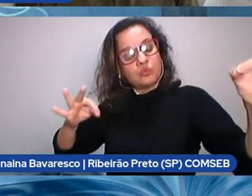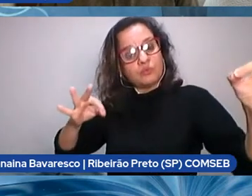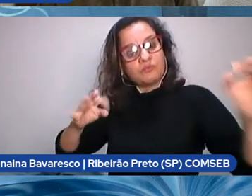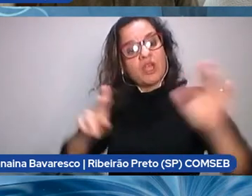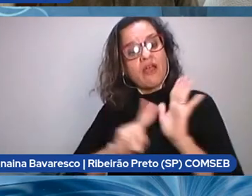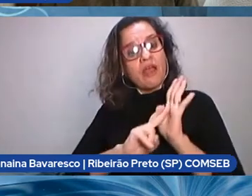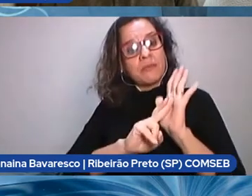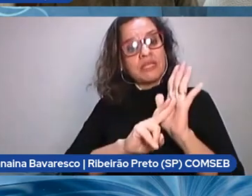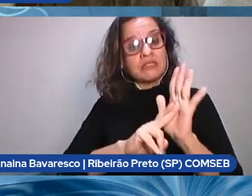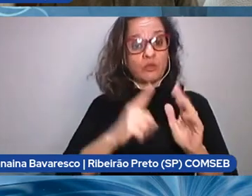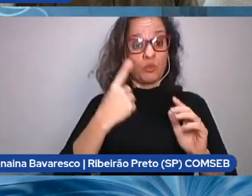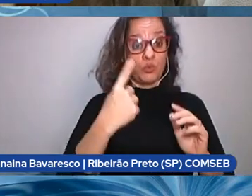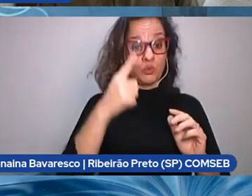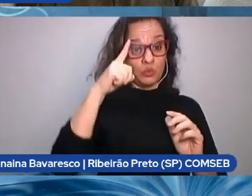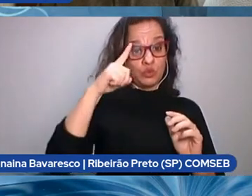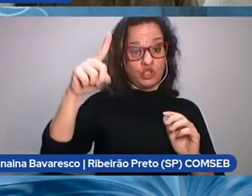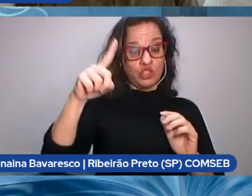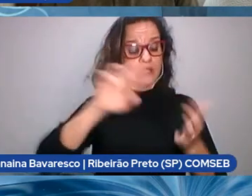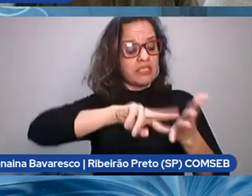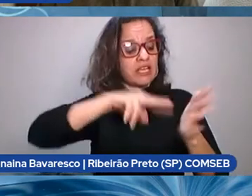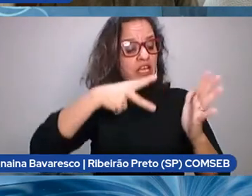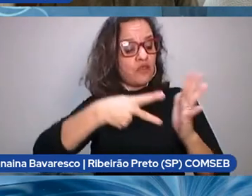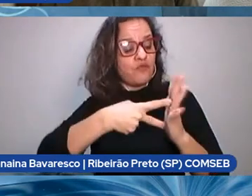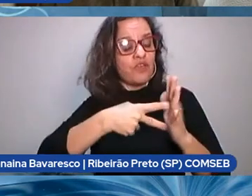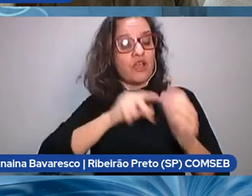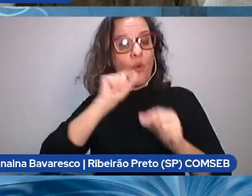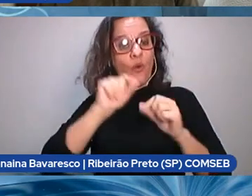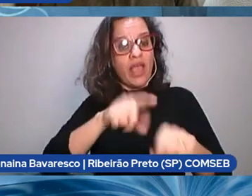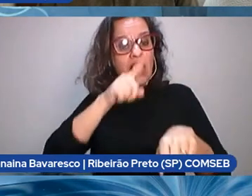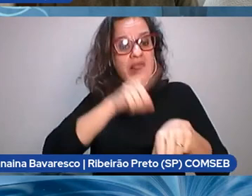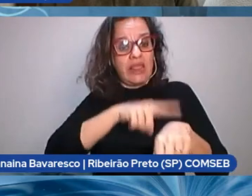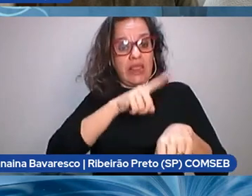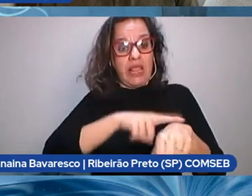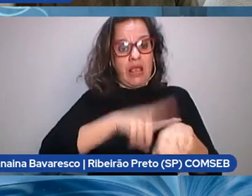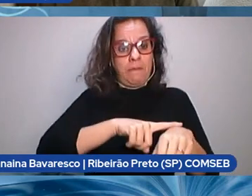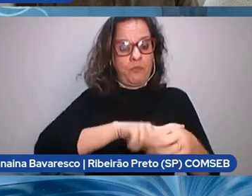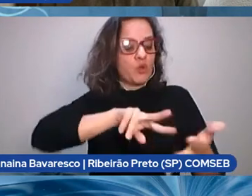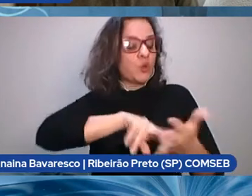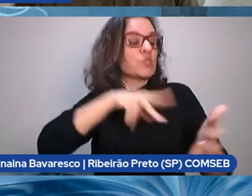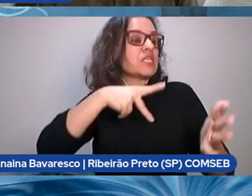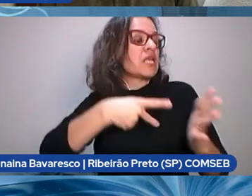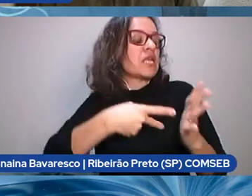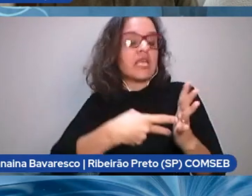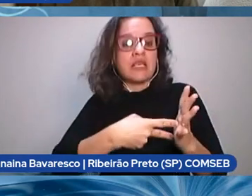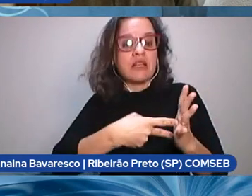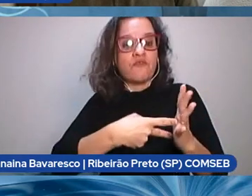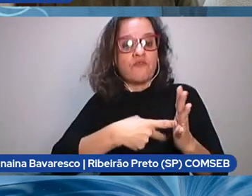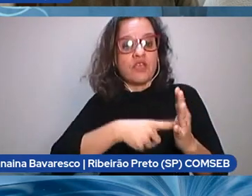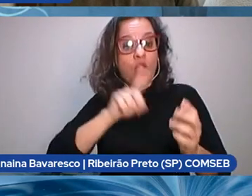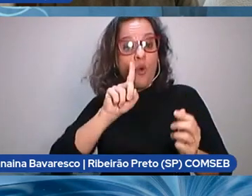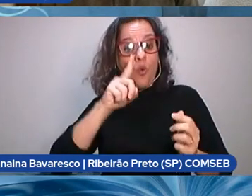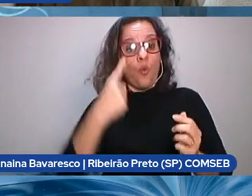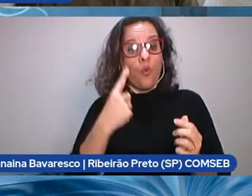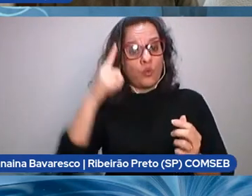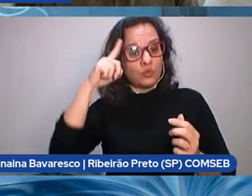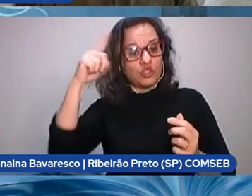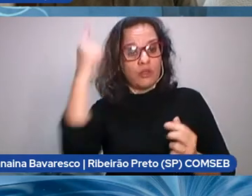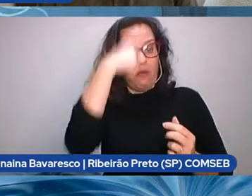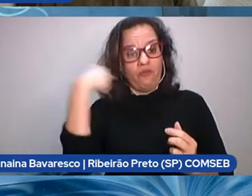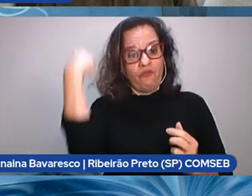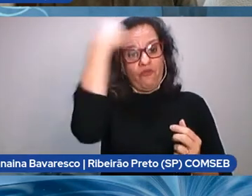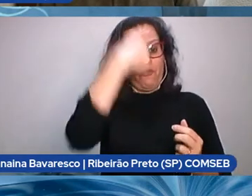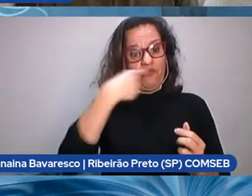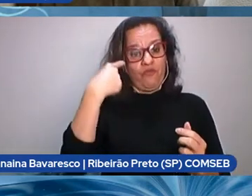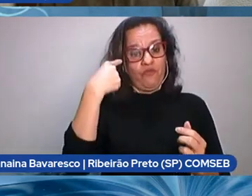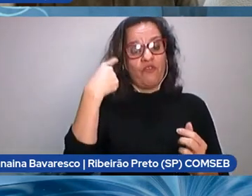A palavra dia significa tempo, não significa um dia de 24 horas. Então, você não pode tomar